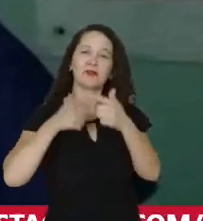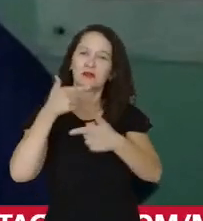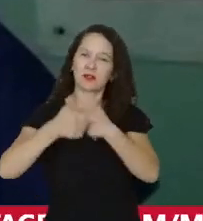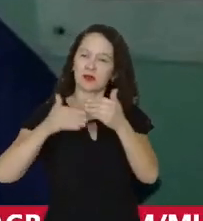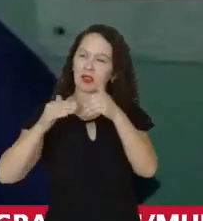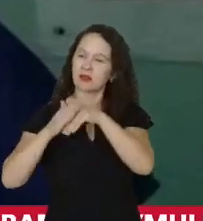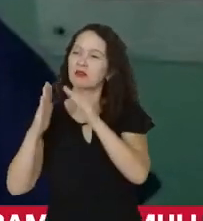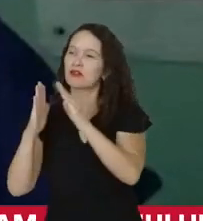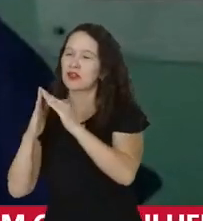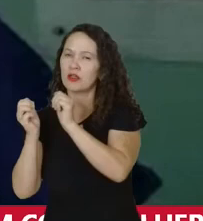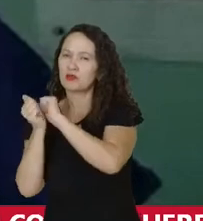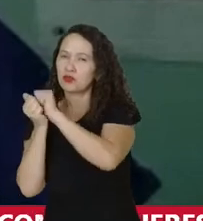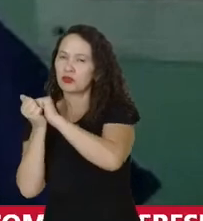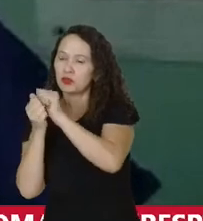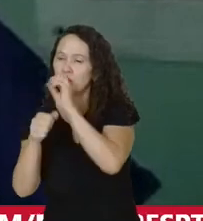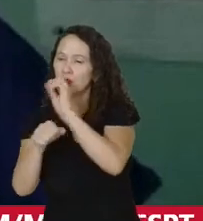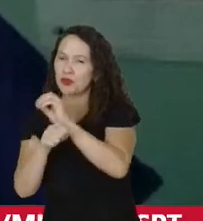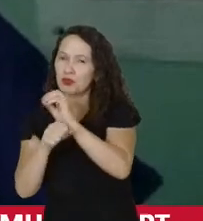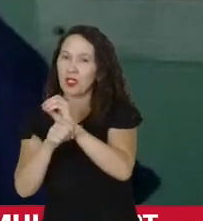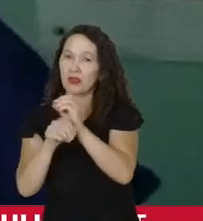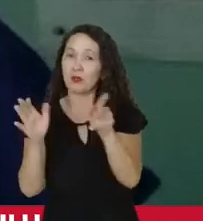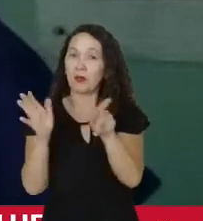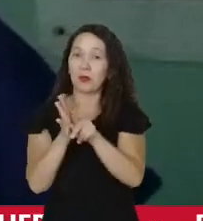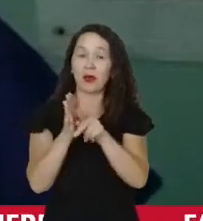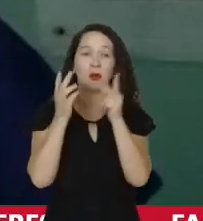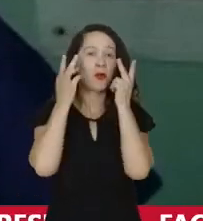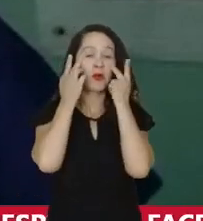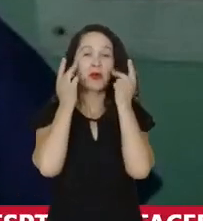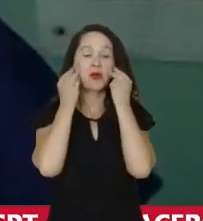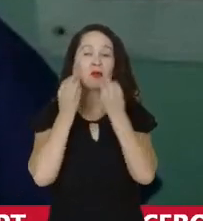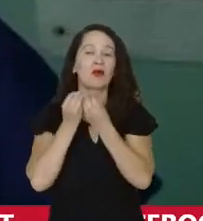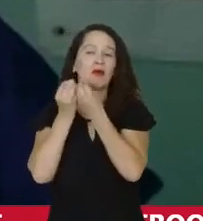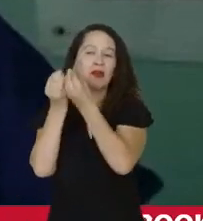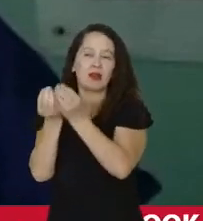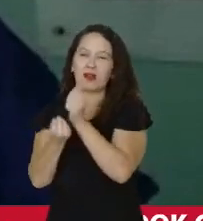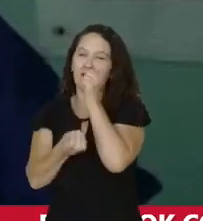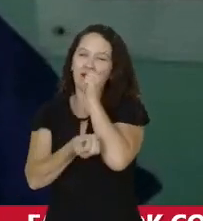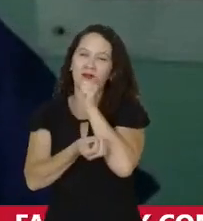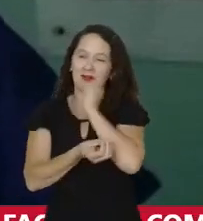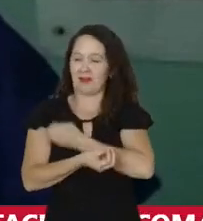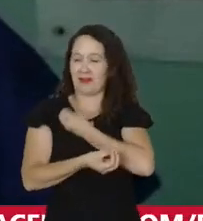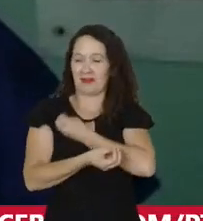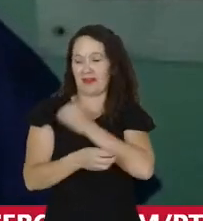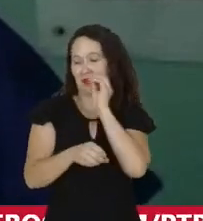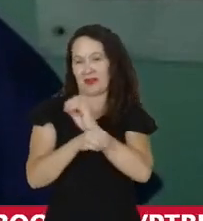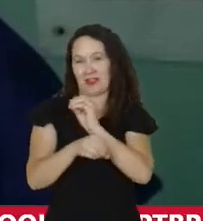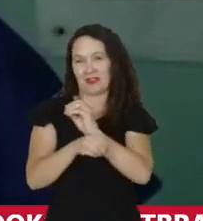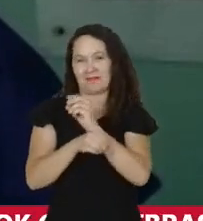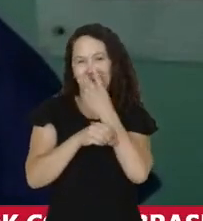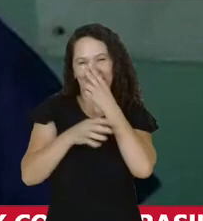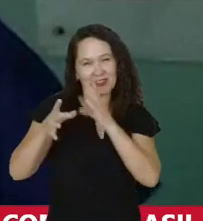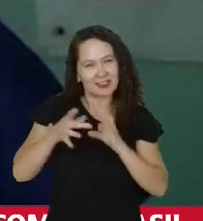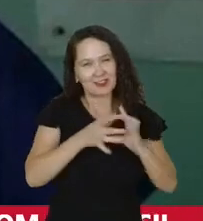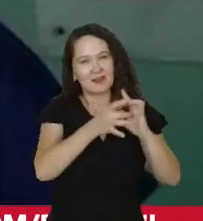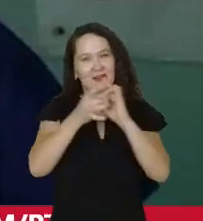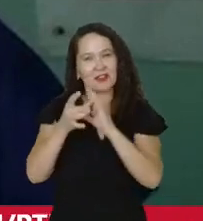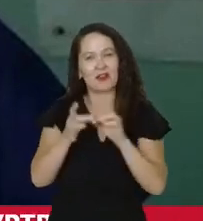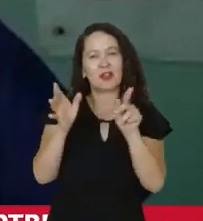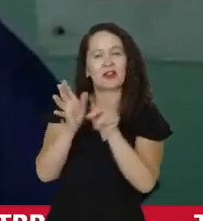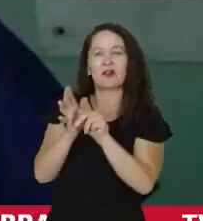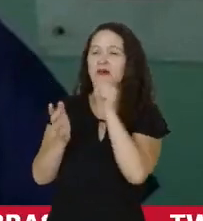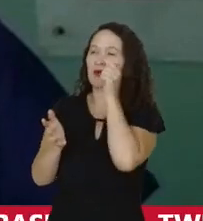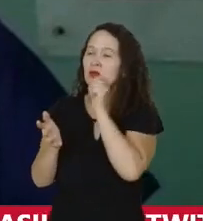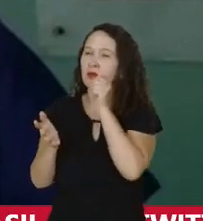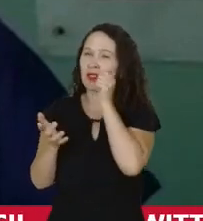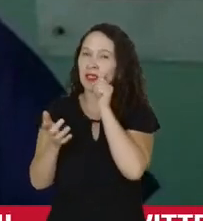trabalho doméstico e de cuidados ser atribuído como algo natural às mulheres, né? E de como isso está vinculado também à sexualidade,